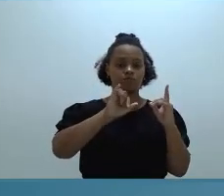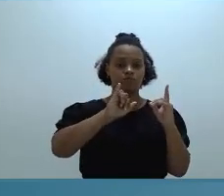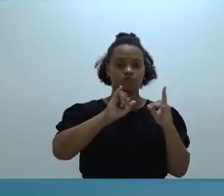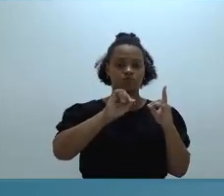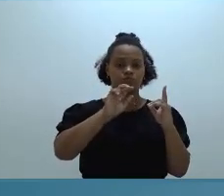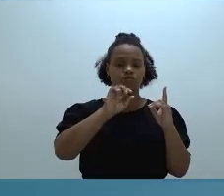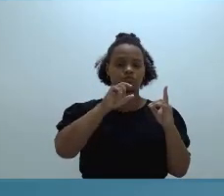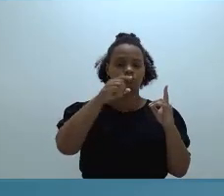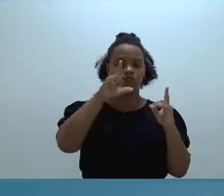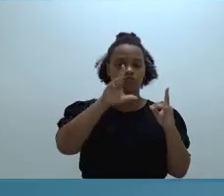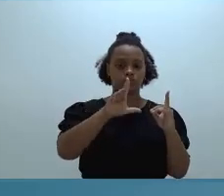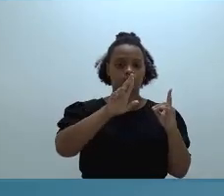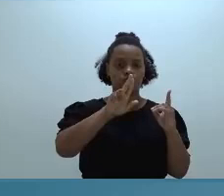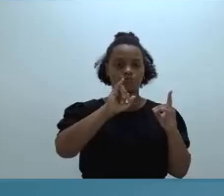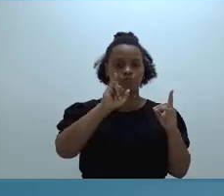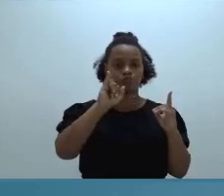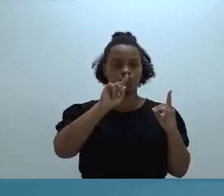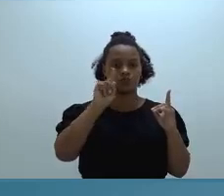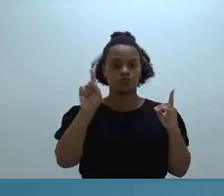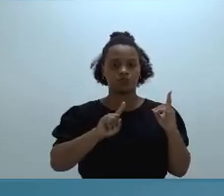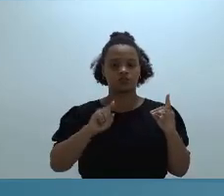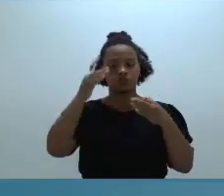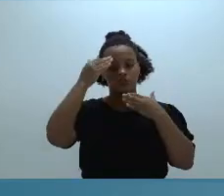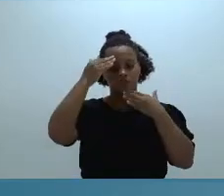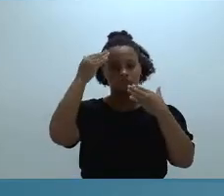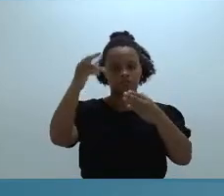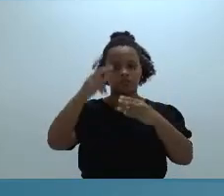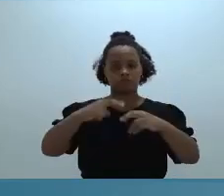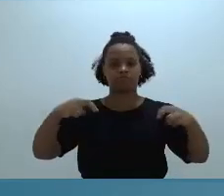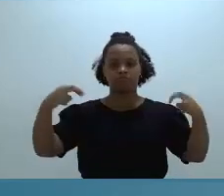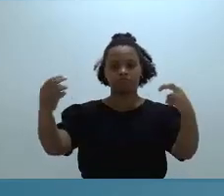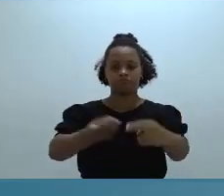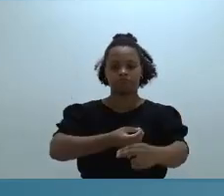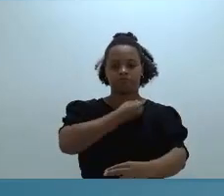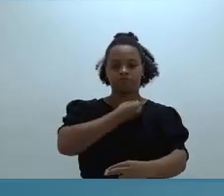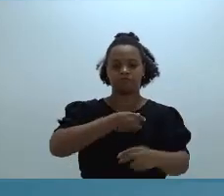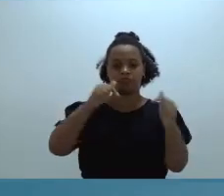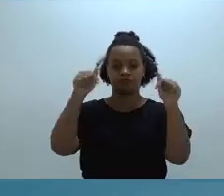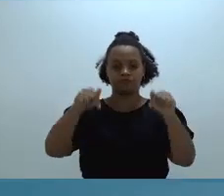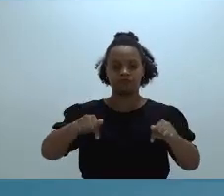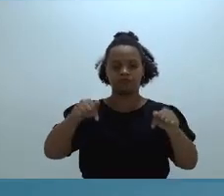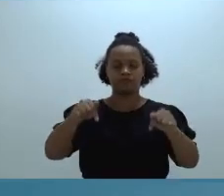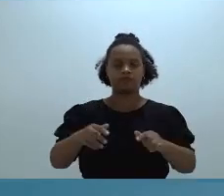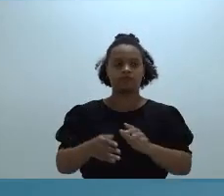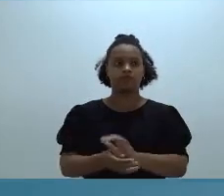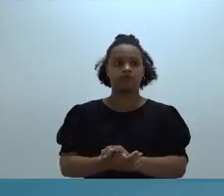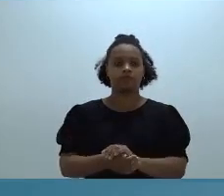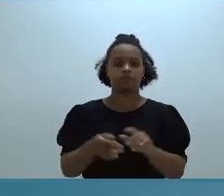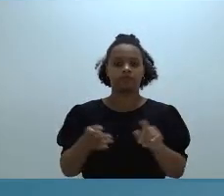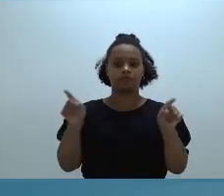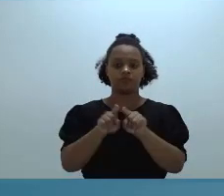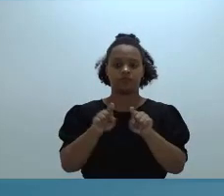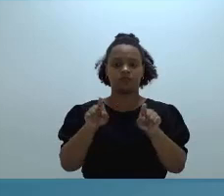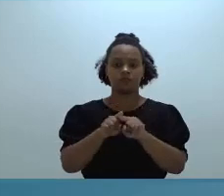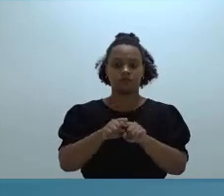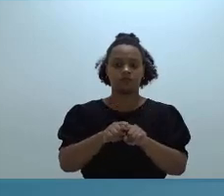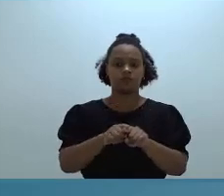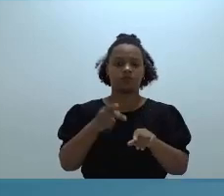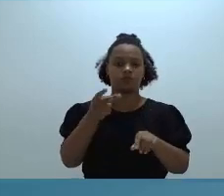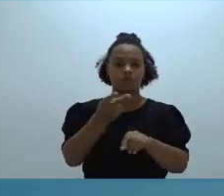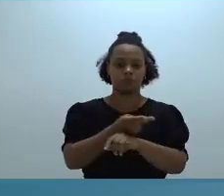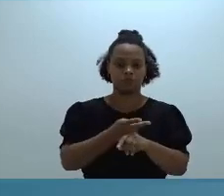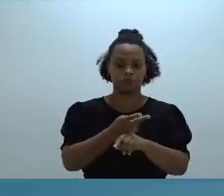Neto. Eu agradeço a presença dos colegas nessa sessão, agradeço a presença do